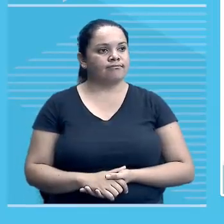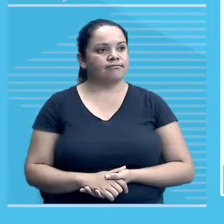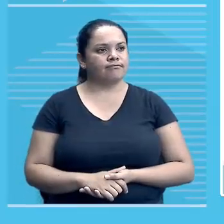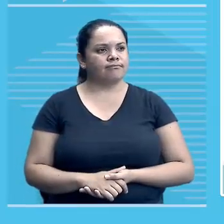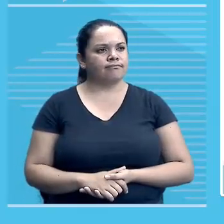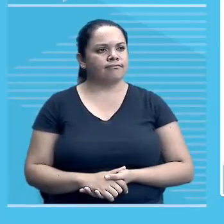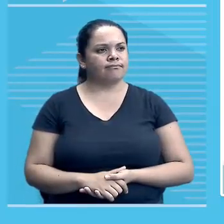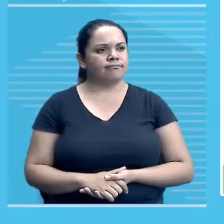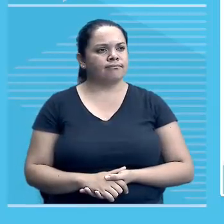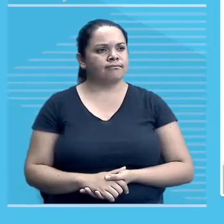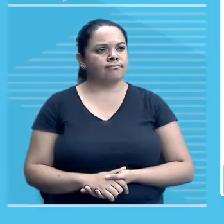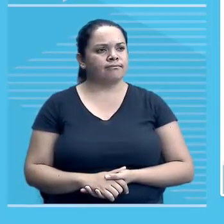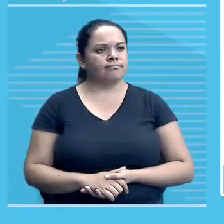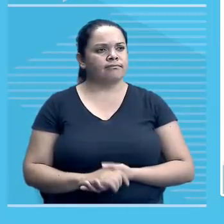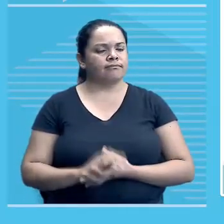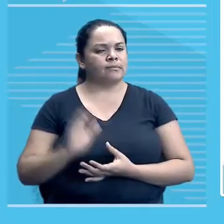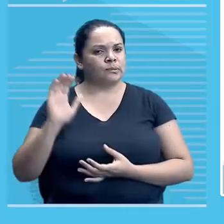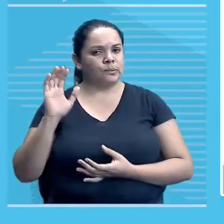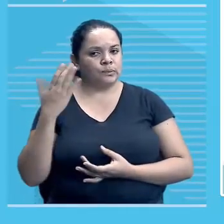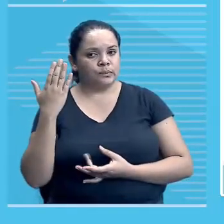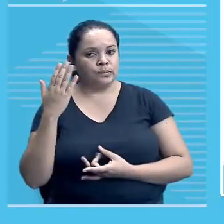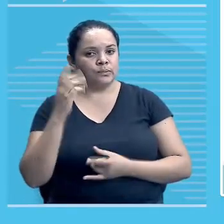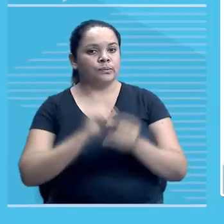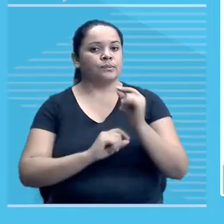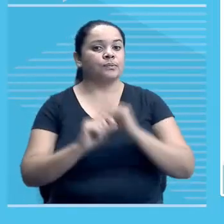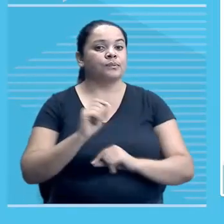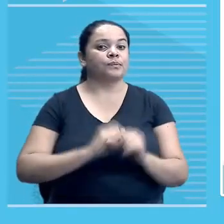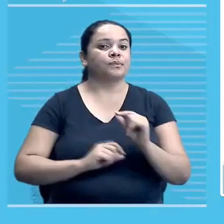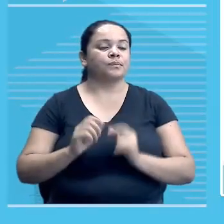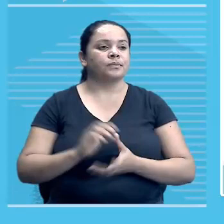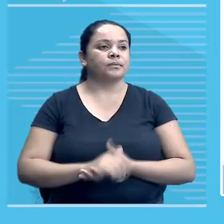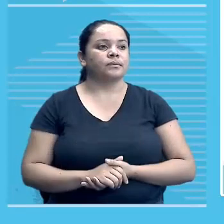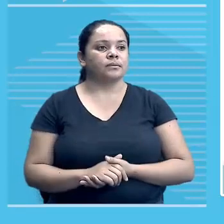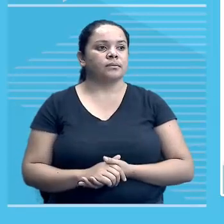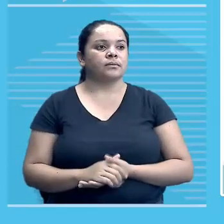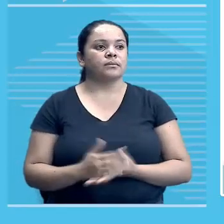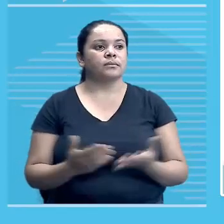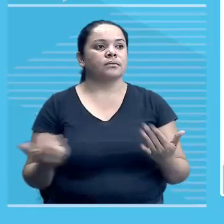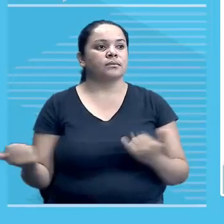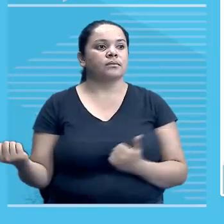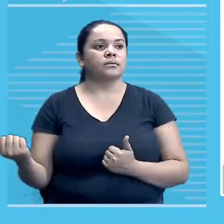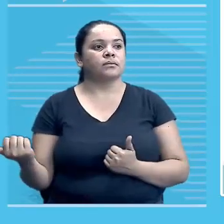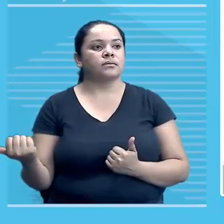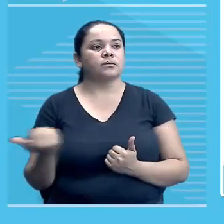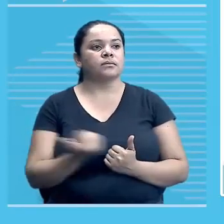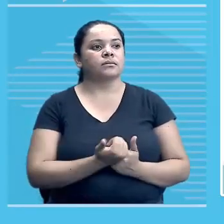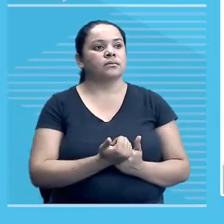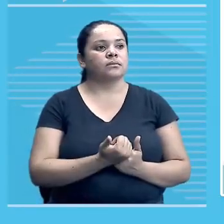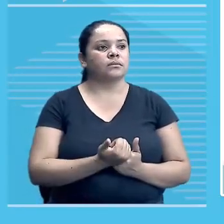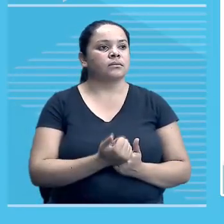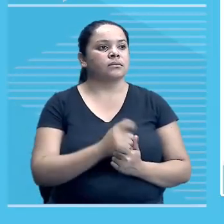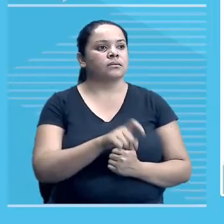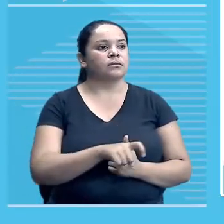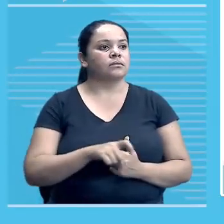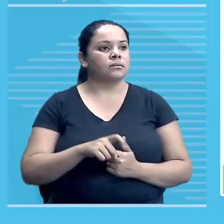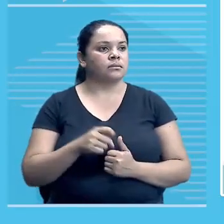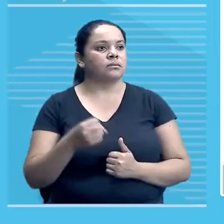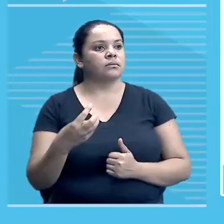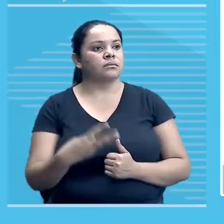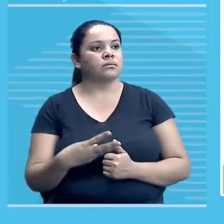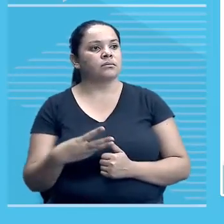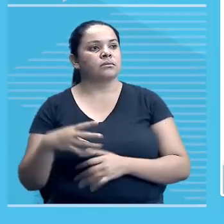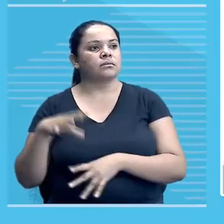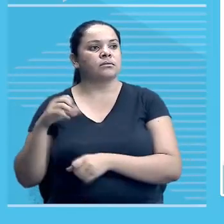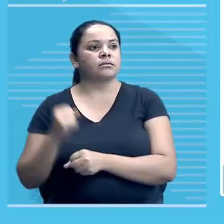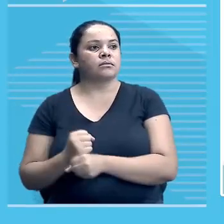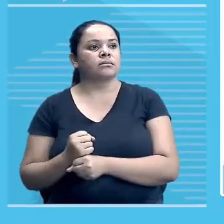Quando eu falo assim, solução, quer dizer o quê? Eu estou substituindo lá por o x ali por 3, o resultado vai dar